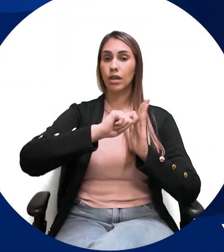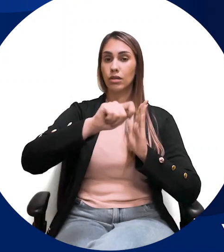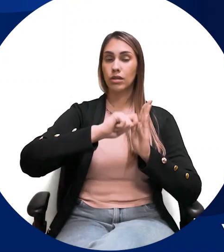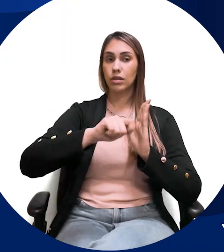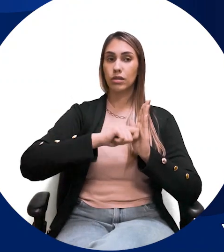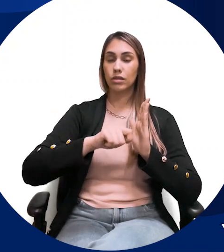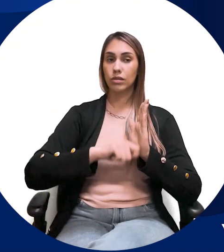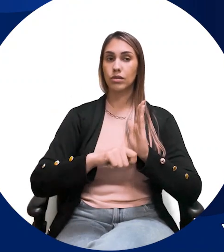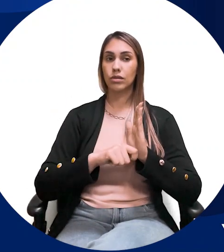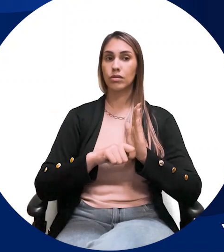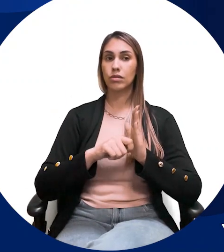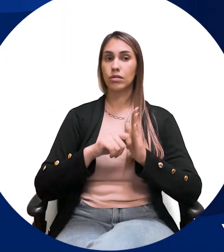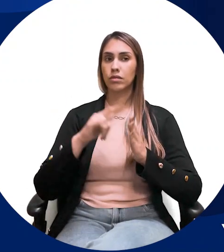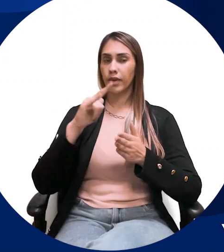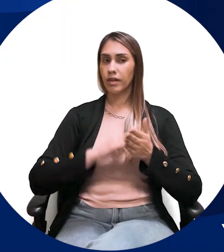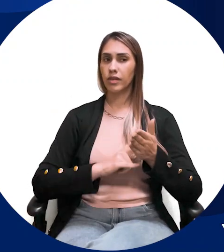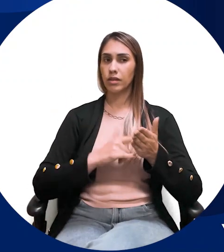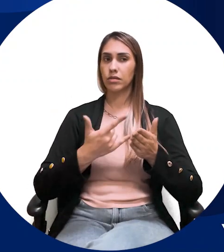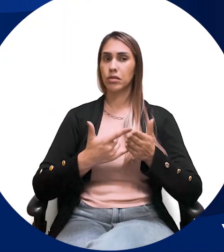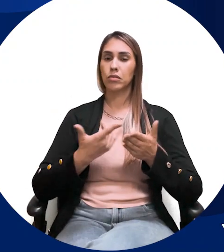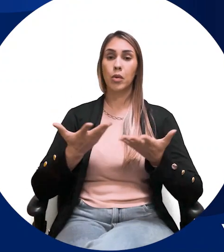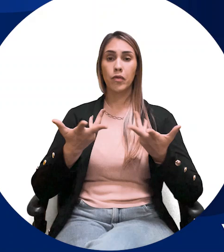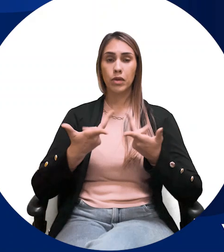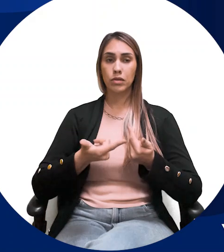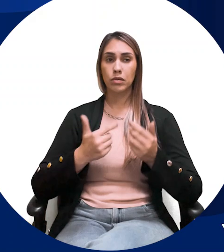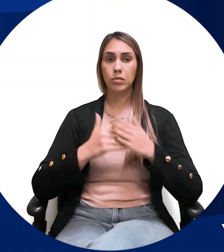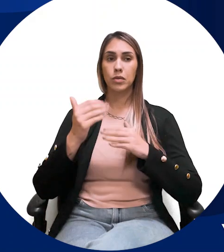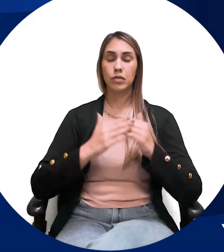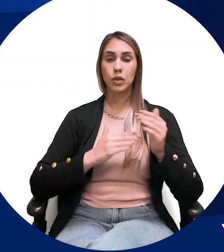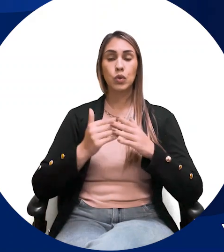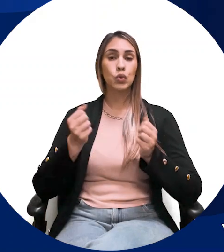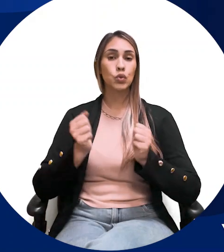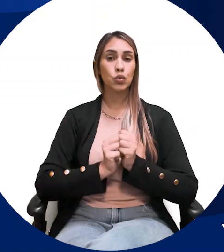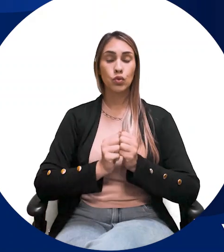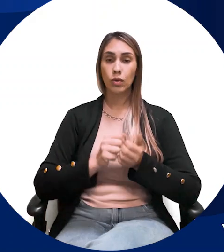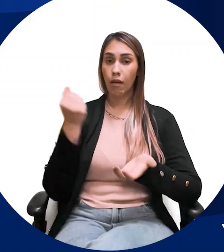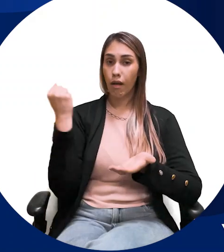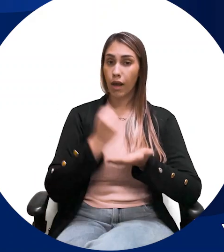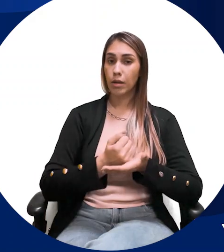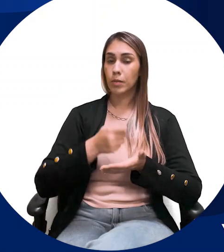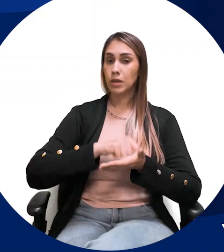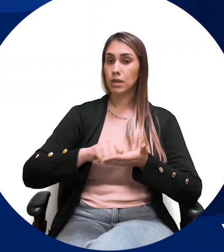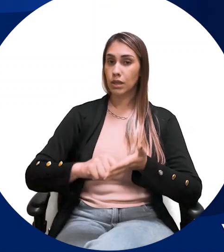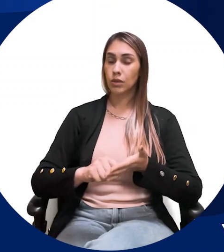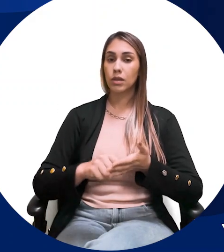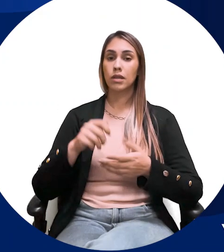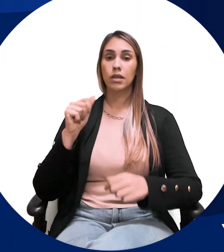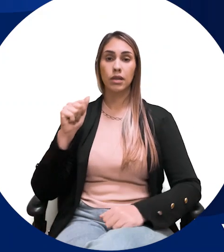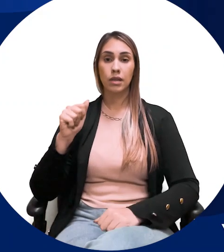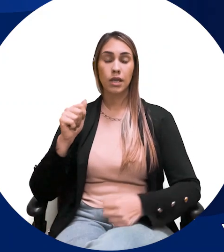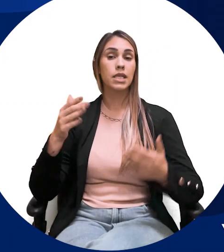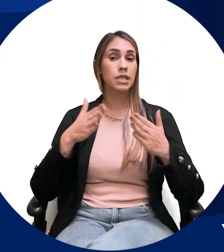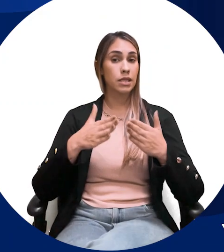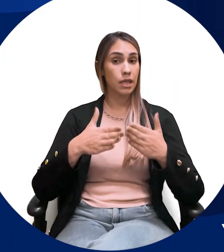27. Checklist dos documentos apresentados na solicitação de qualificação profissional, acompanhados de carimbo e assinatura.